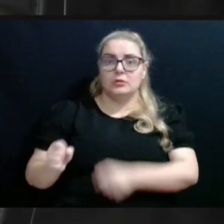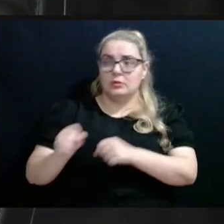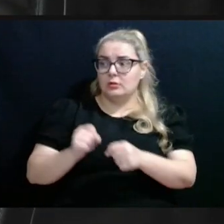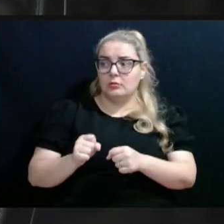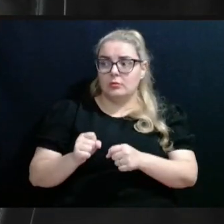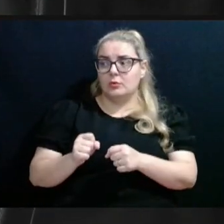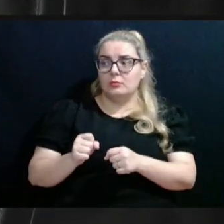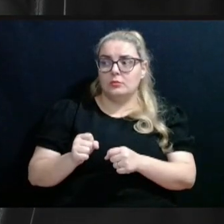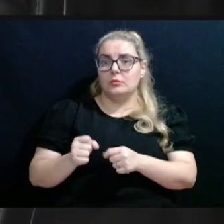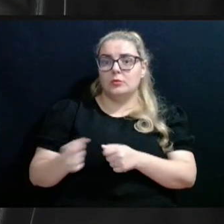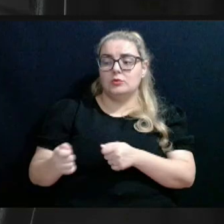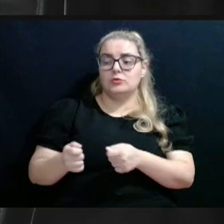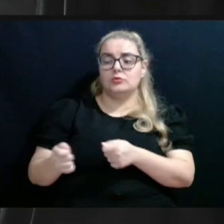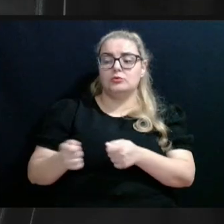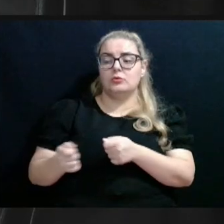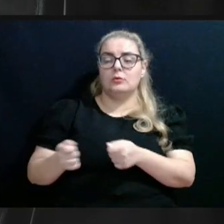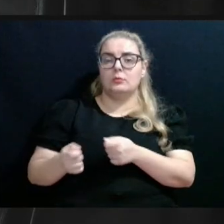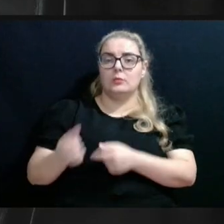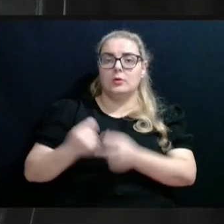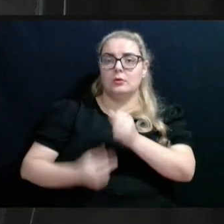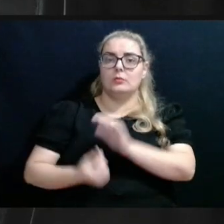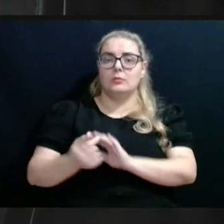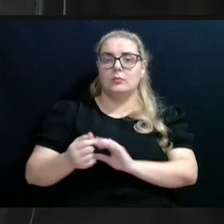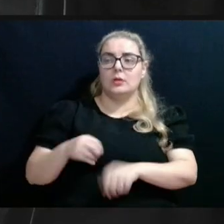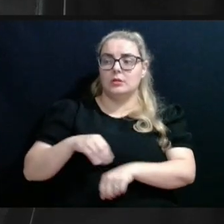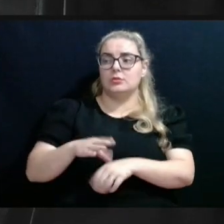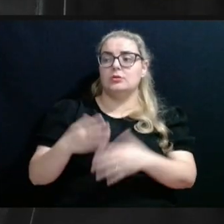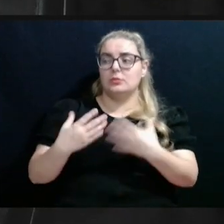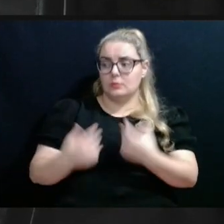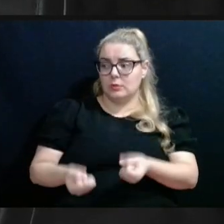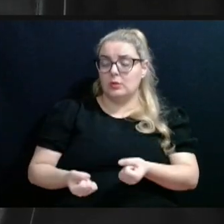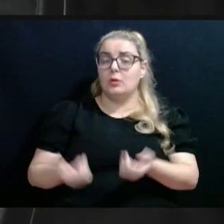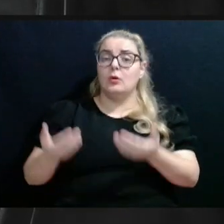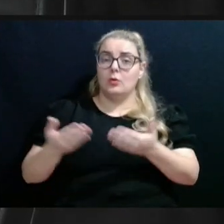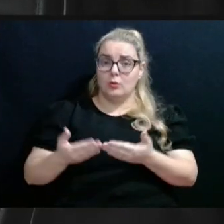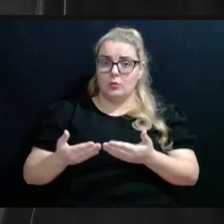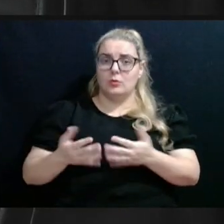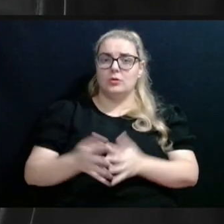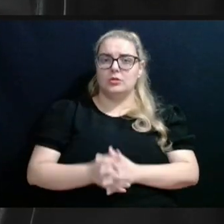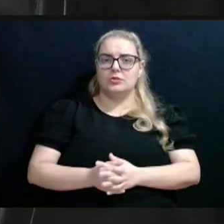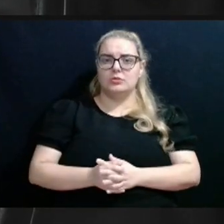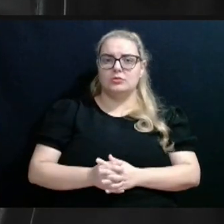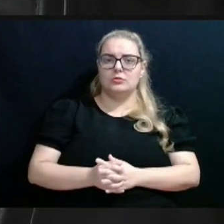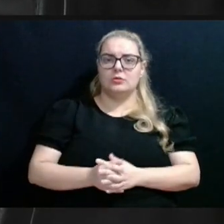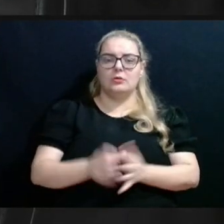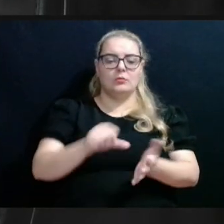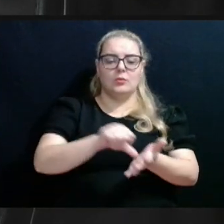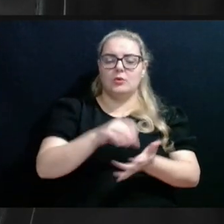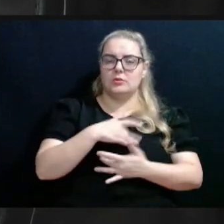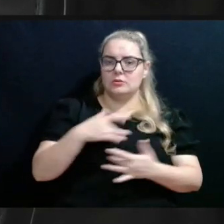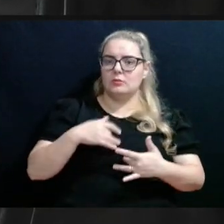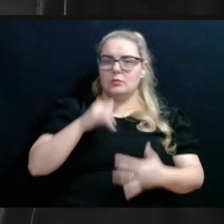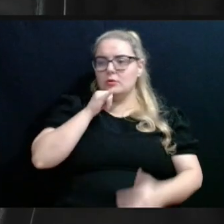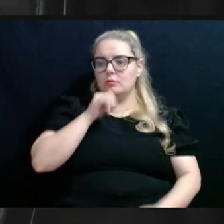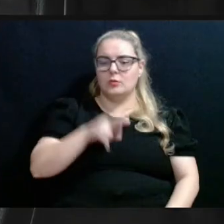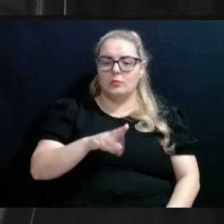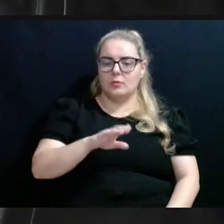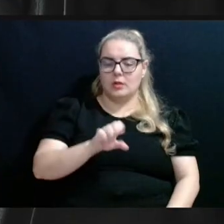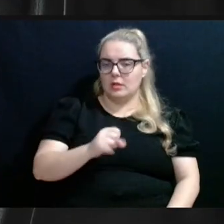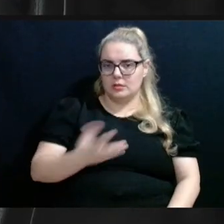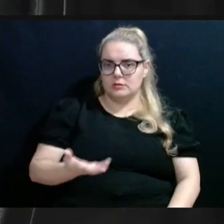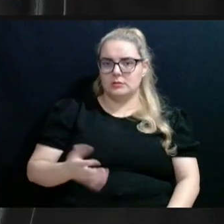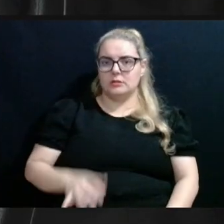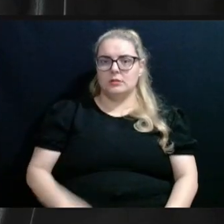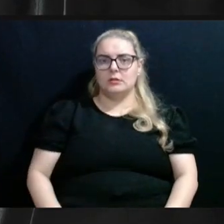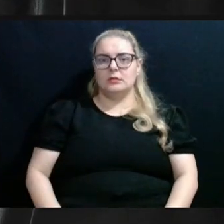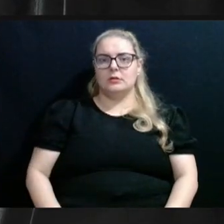orçamento aquela indicação requerida, né? Hoje você visita posto de saúde, por exemplo, uma OBS, e você